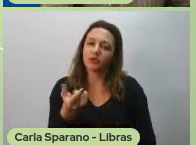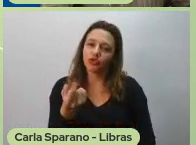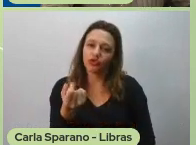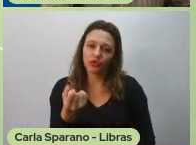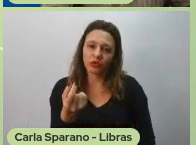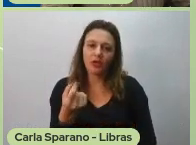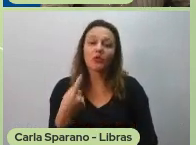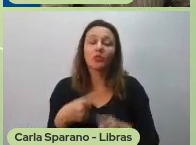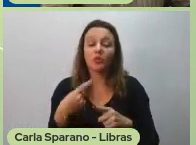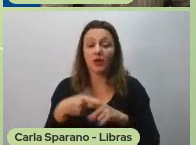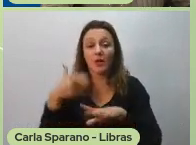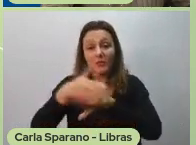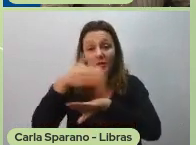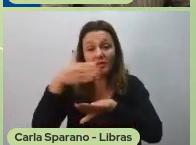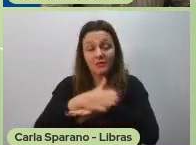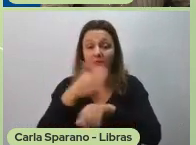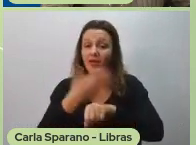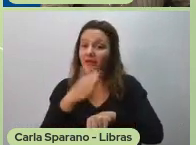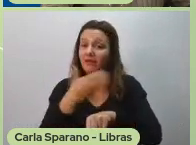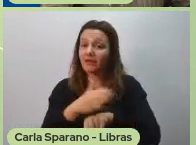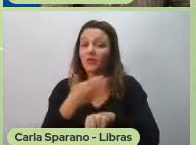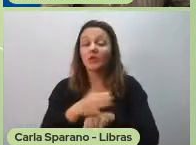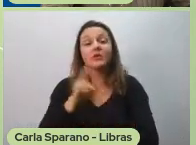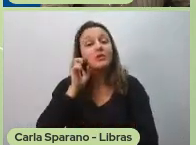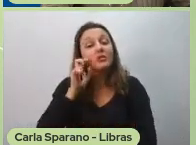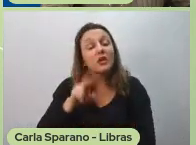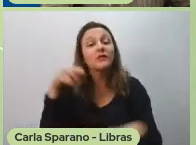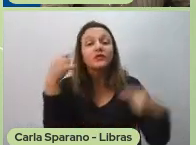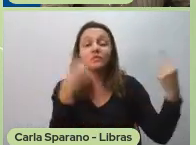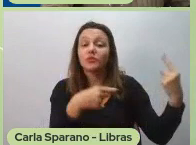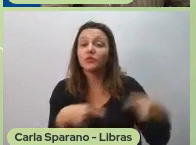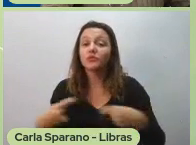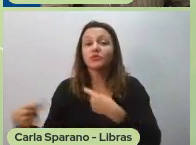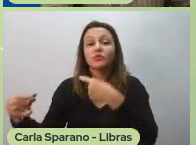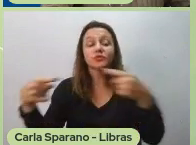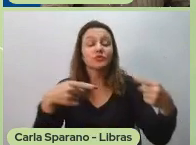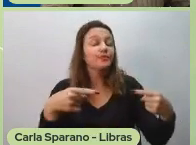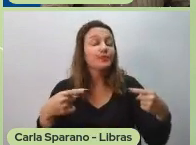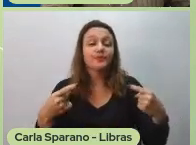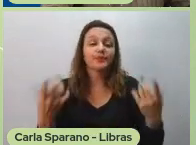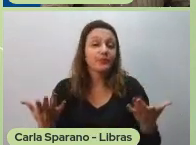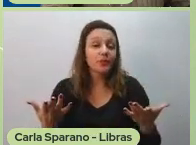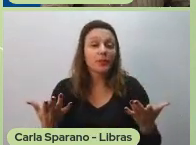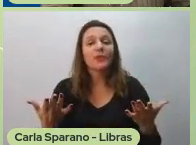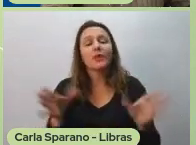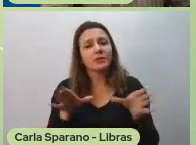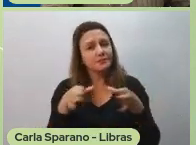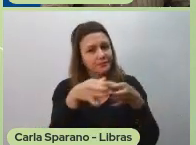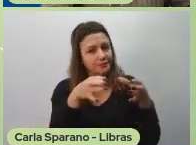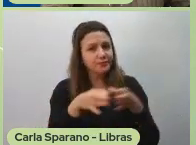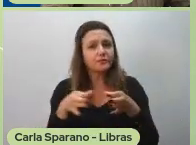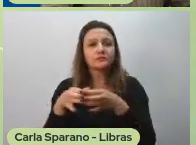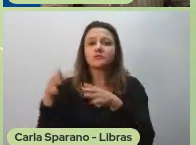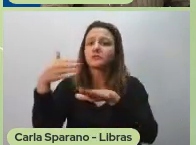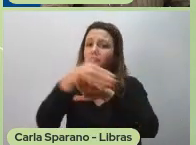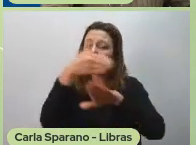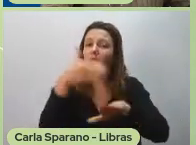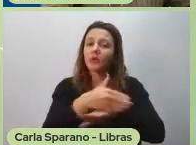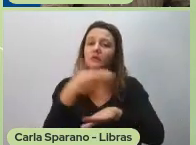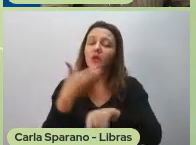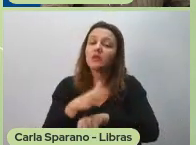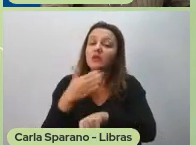isso nós vimos em algumas discussões com comunidades, participar de um